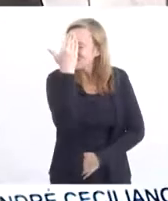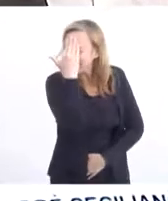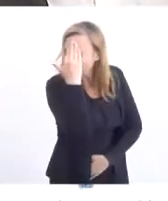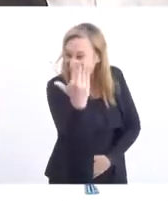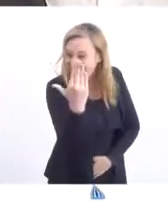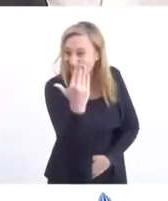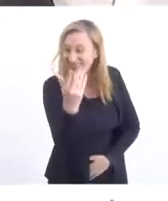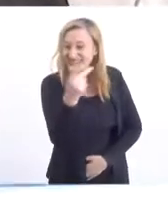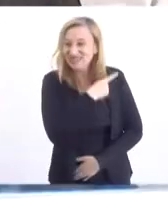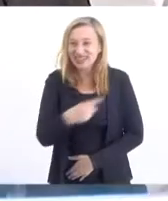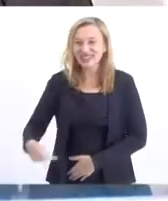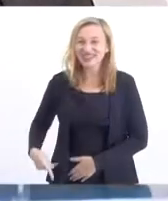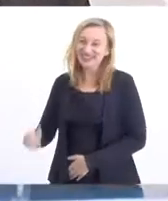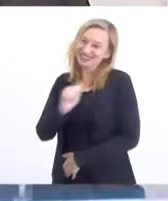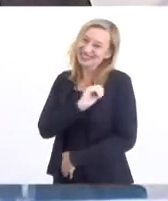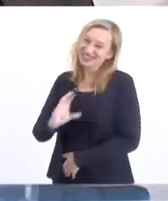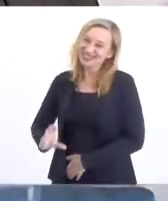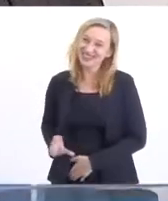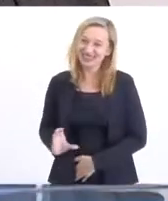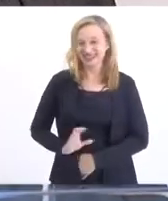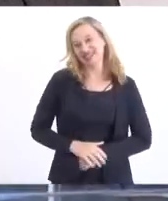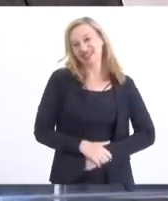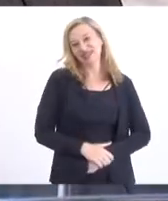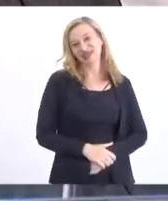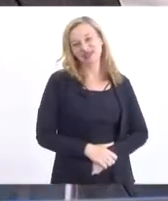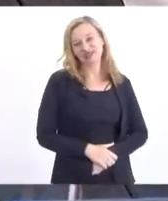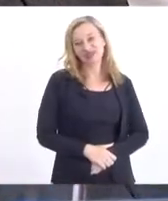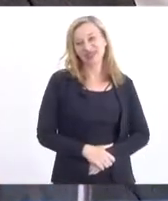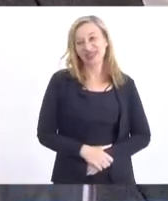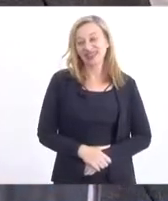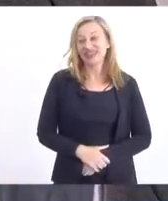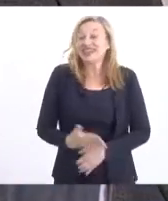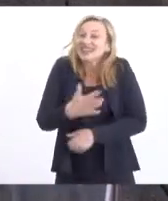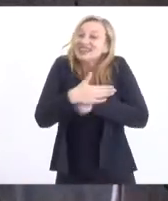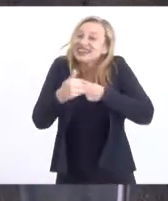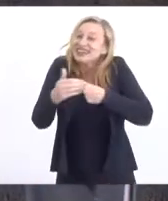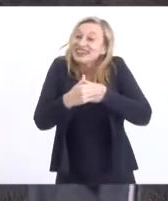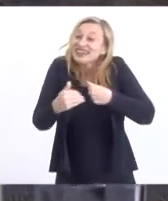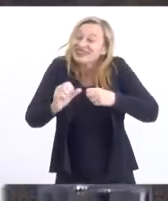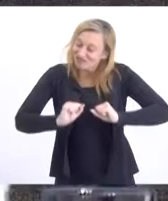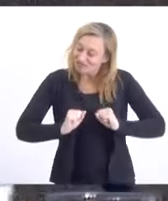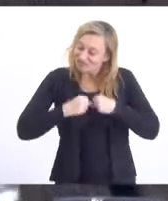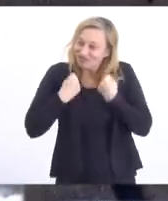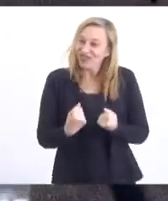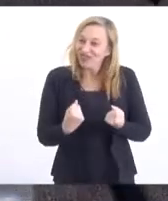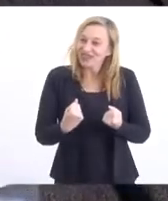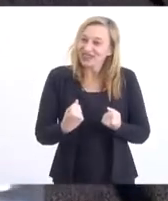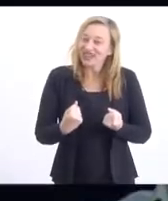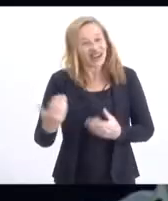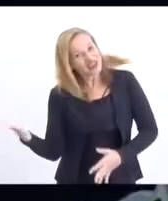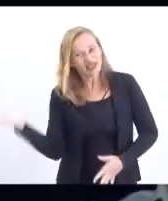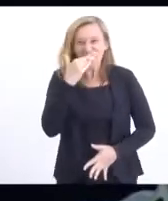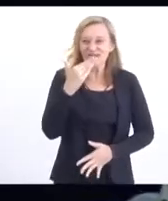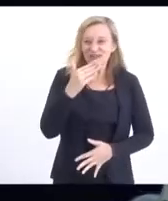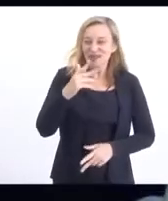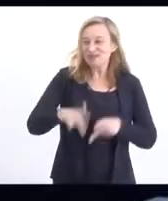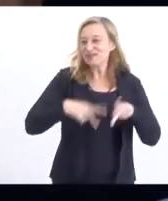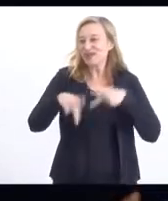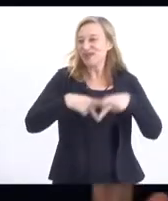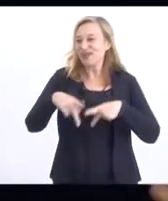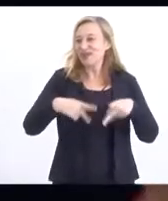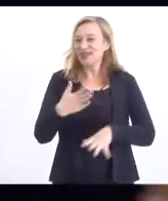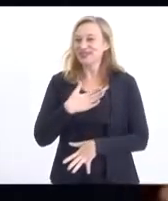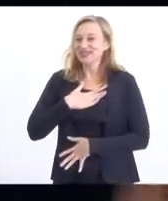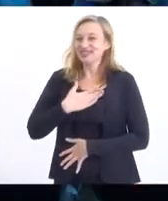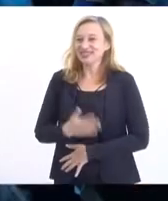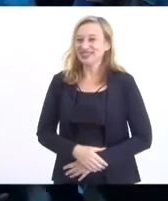Obrigado, presidente André Siciliano, que vem com carinho, com determinação. Simbora, meu